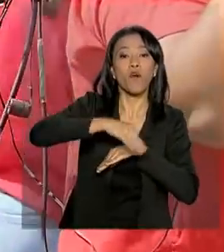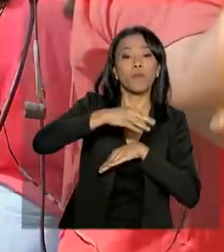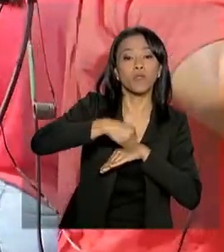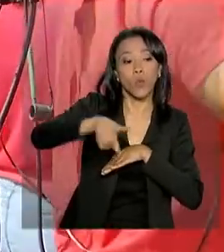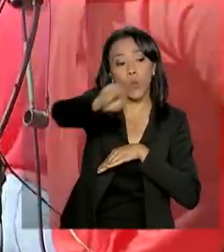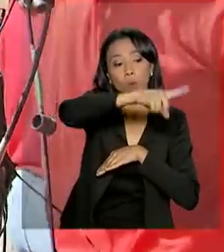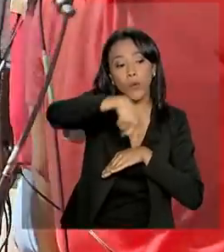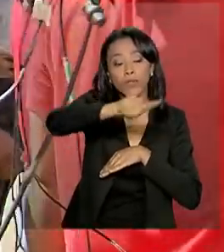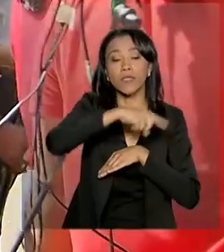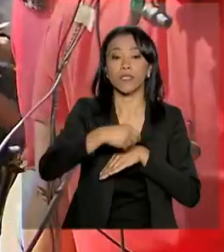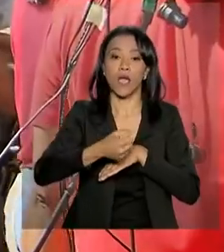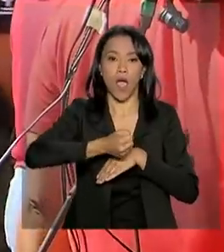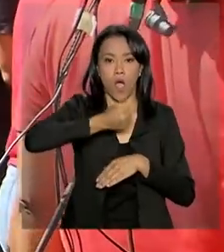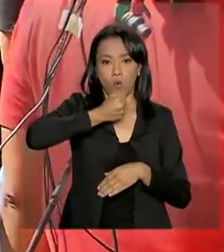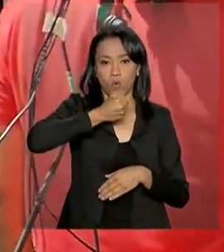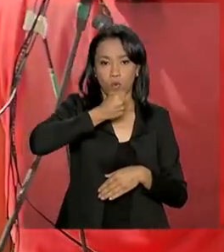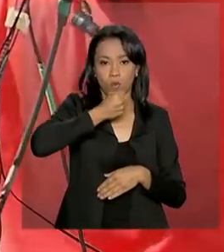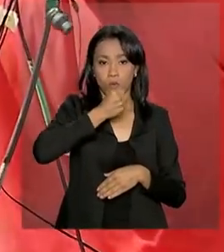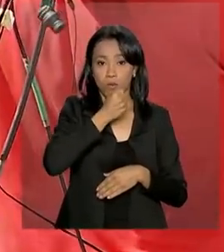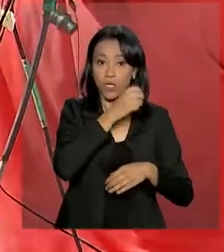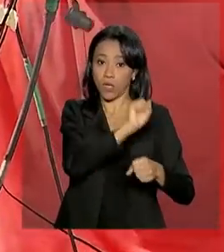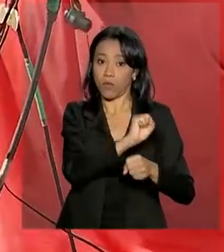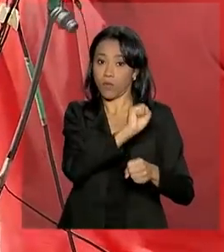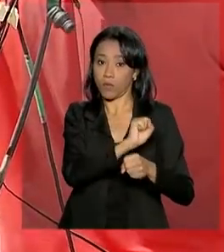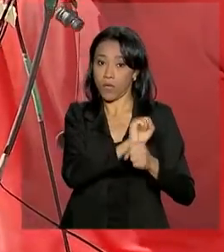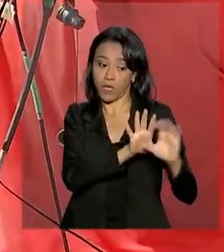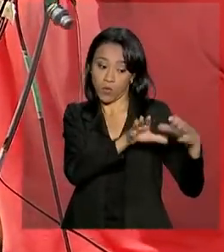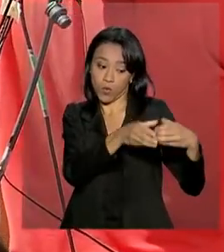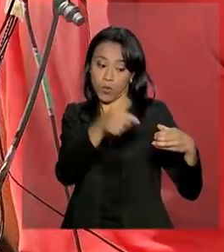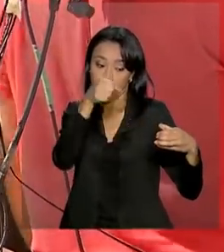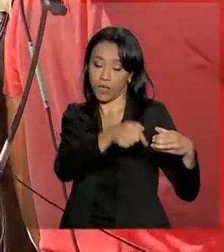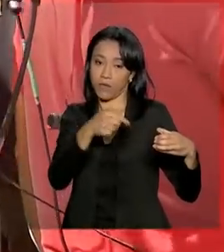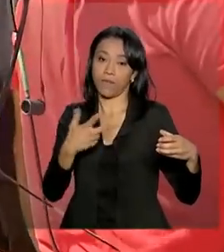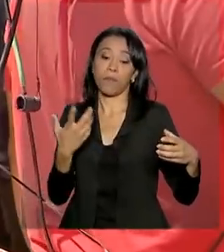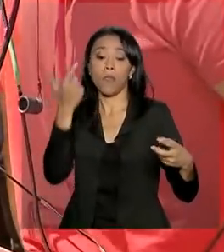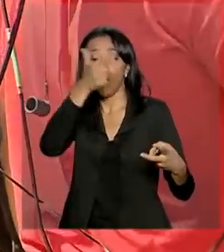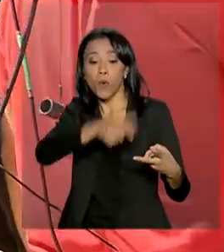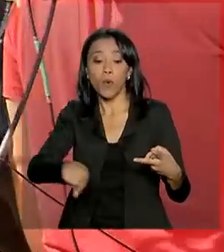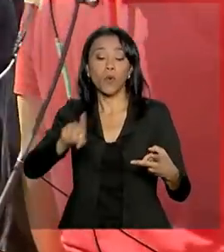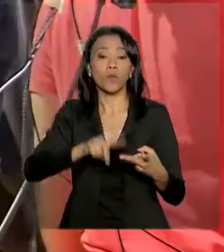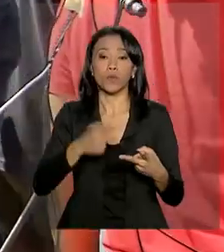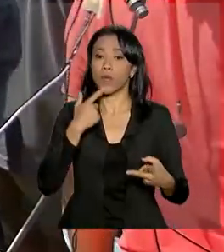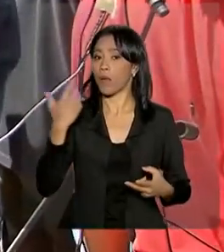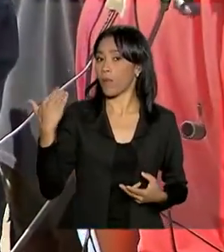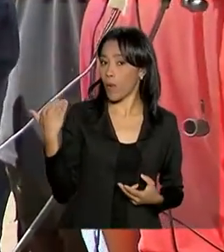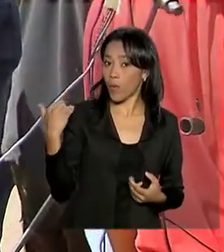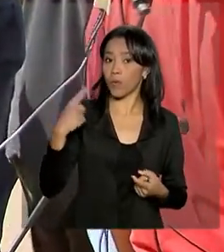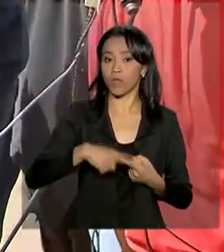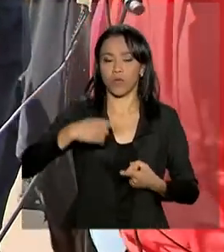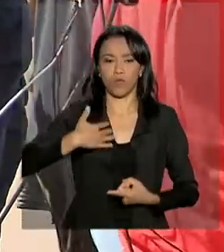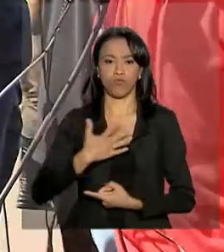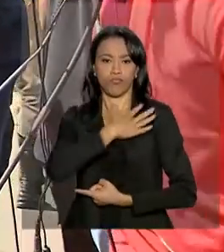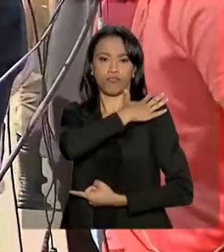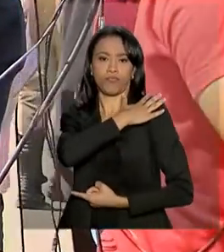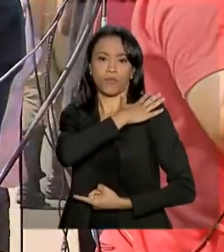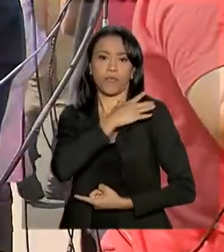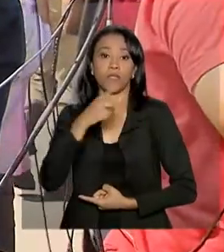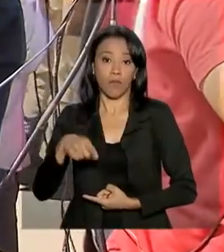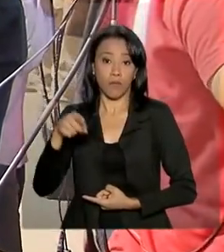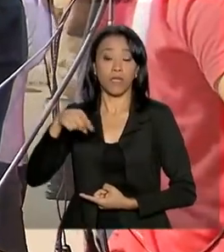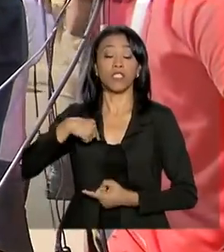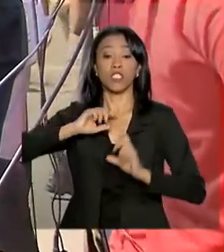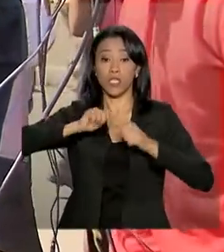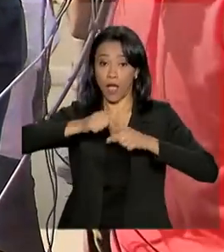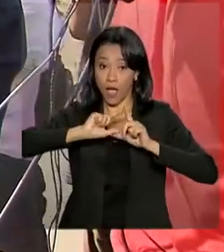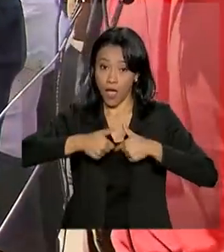aqui neste ponto de apoio. Há pouco, o governador de Minas Gerais, Romeu Zema, acompanhado do comandante militar da Tropa de Israel, também